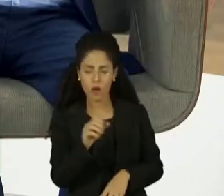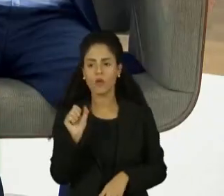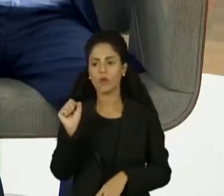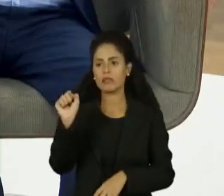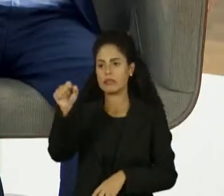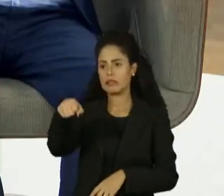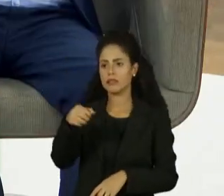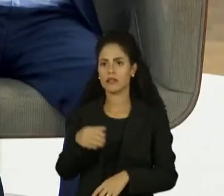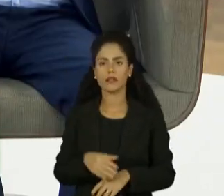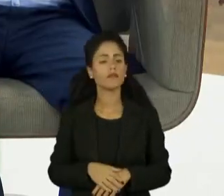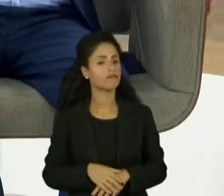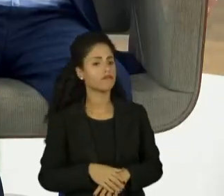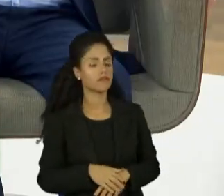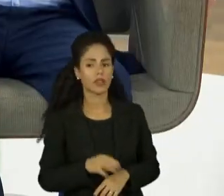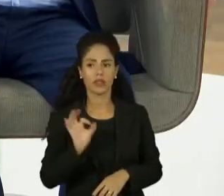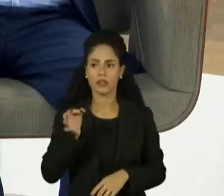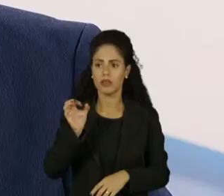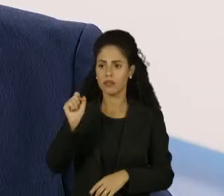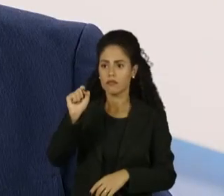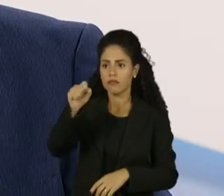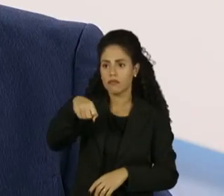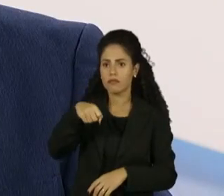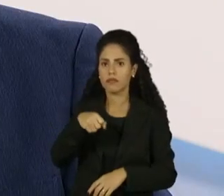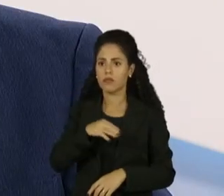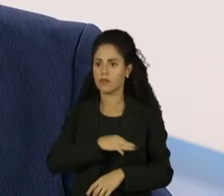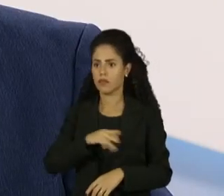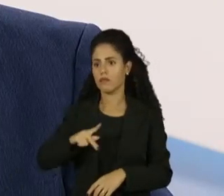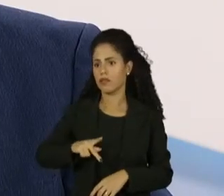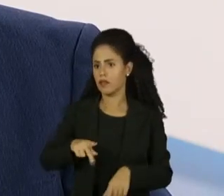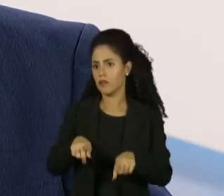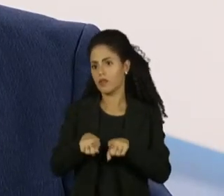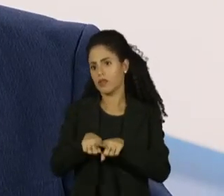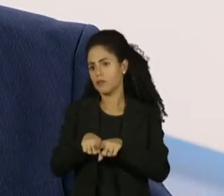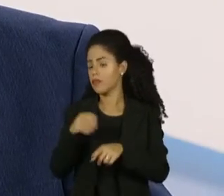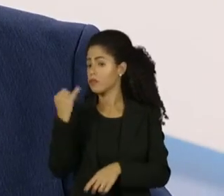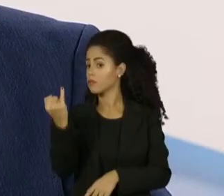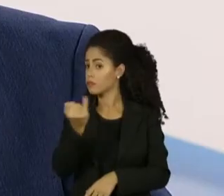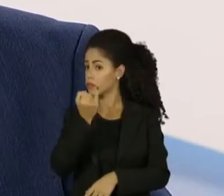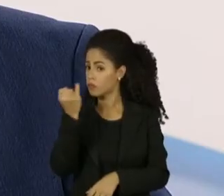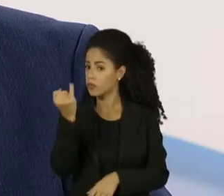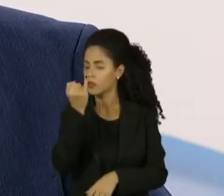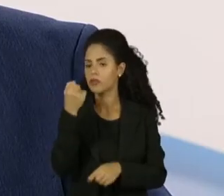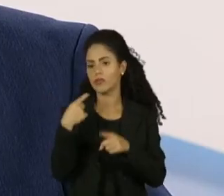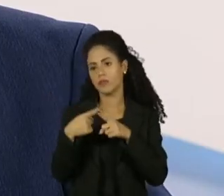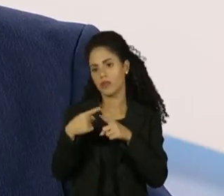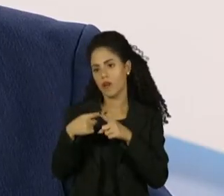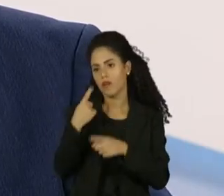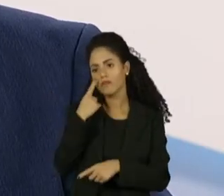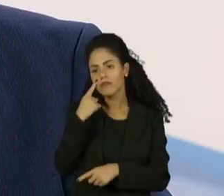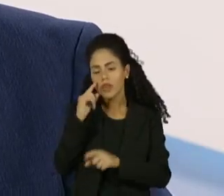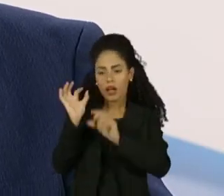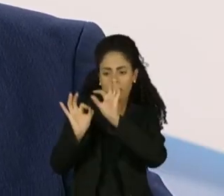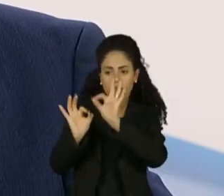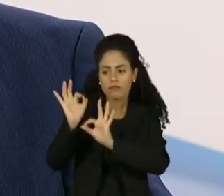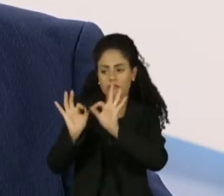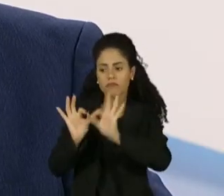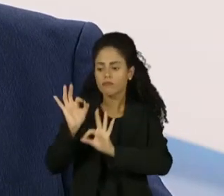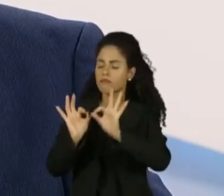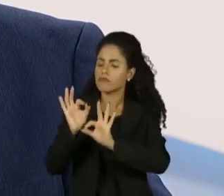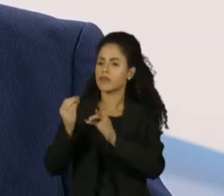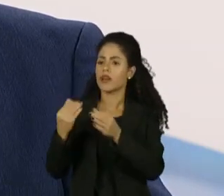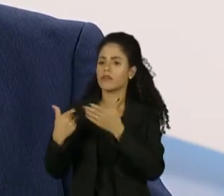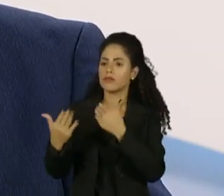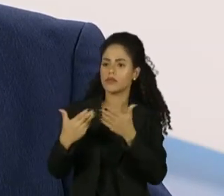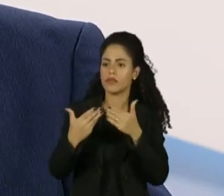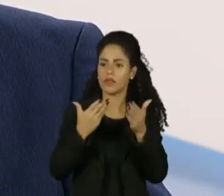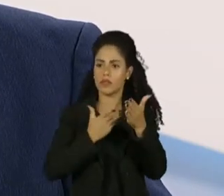a questão da MP também foi tratada, mas que é importante, porque, veja, foi um projeto que foi discutido